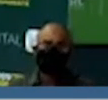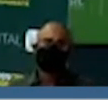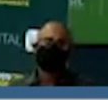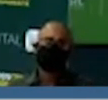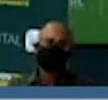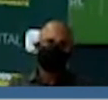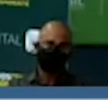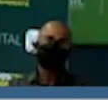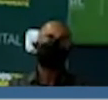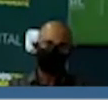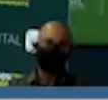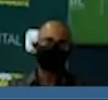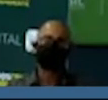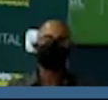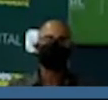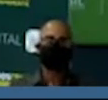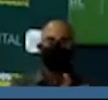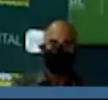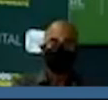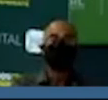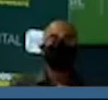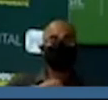foram.